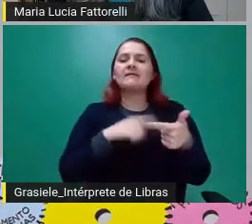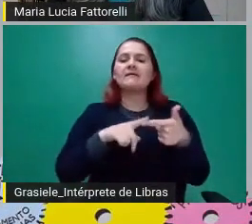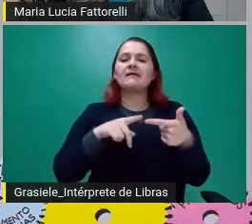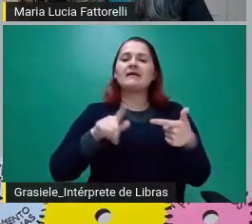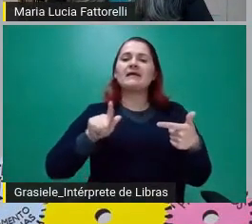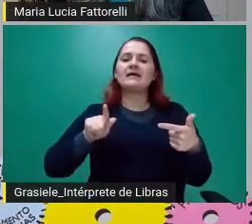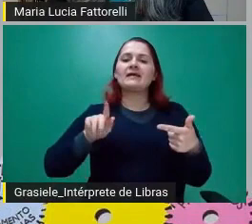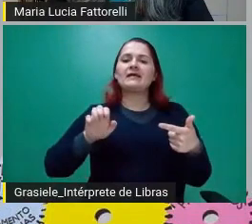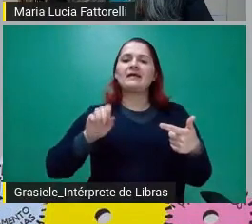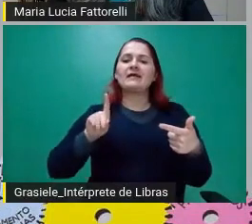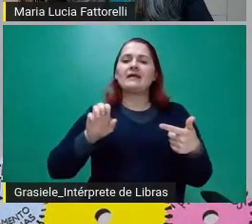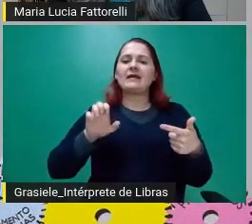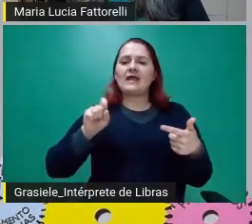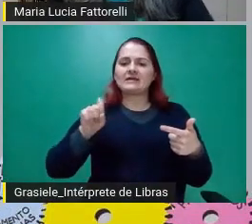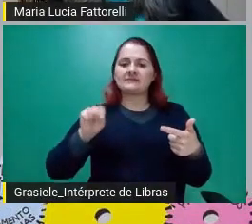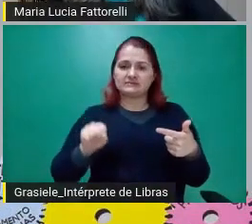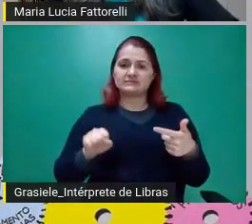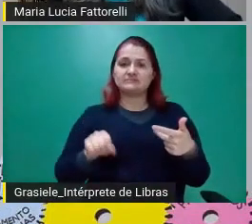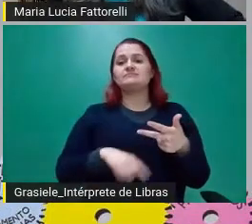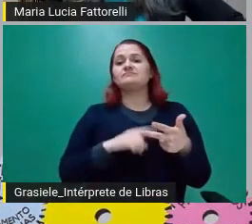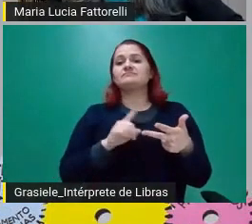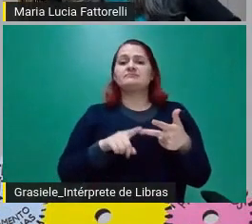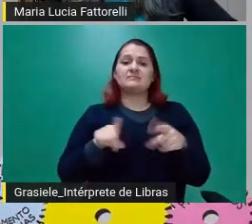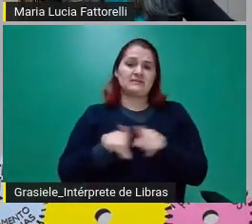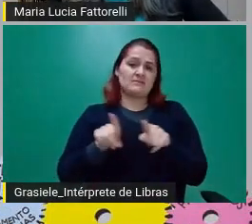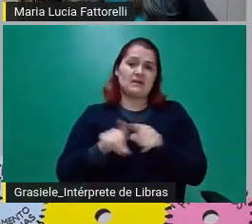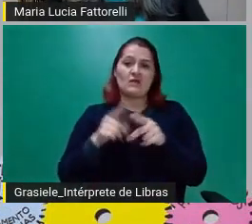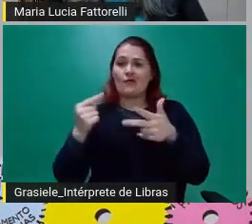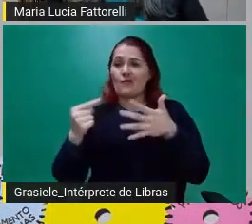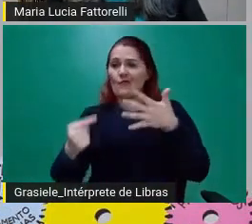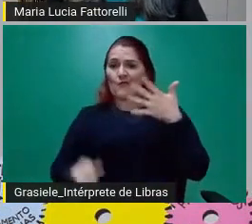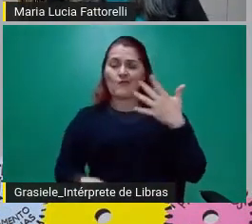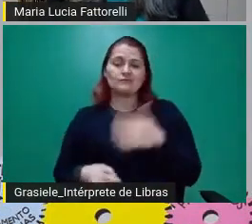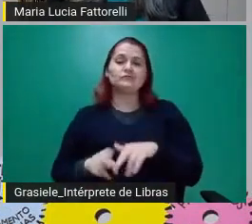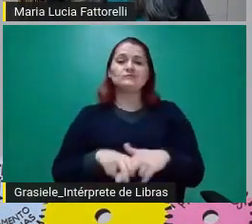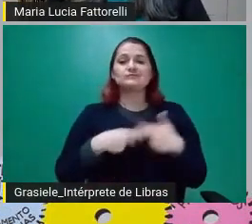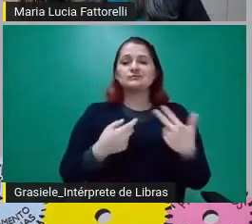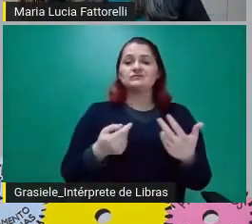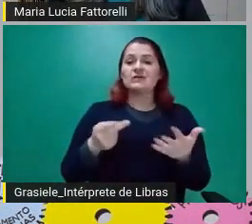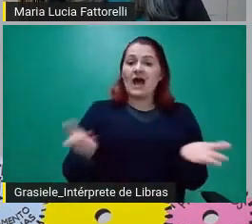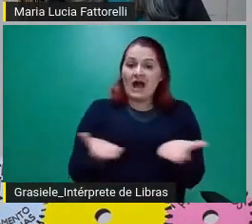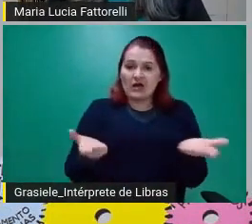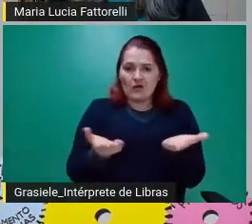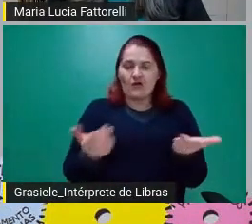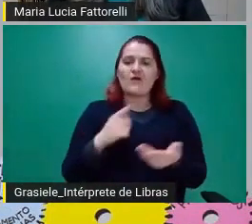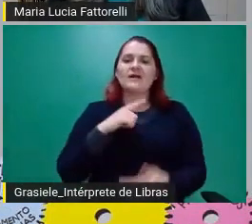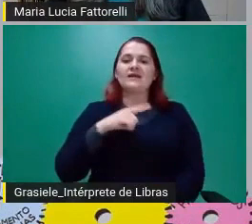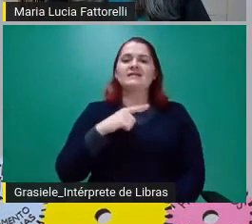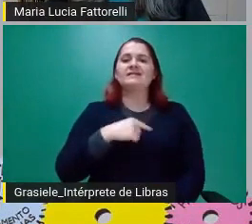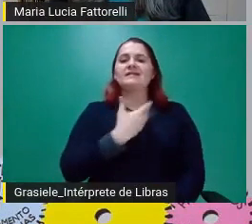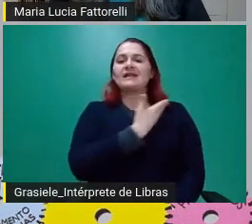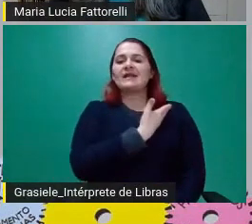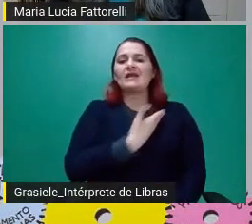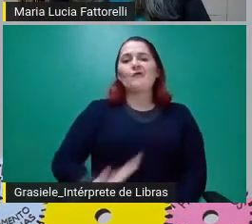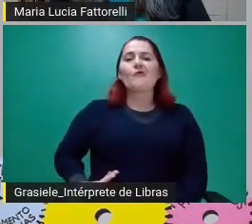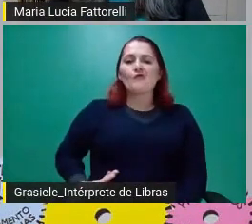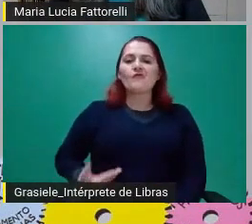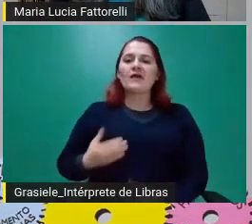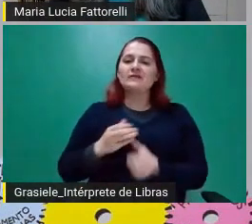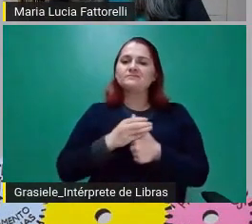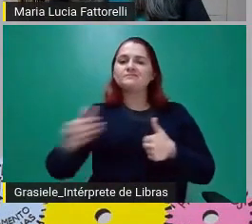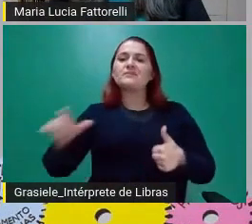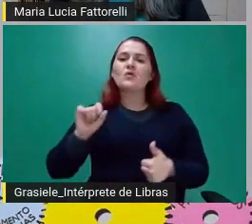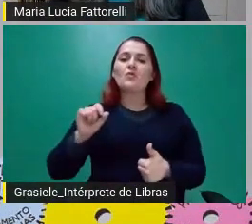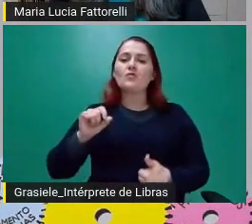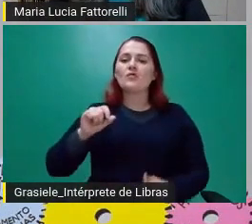governo neofascista. Então, a partir do golpe, a gente vê a destruição da CLT,